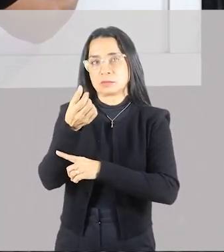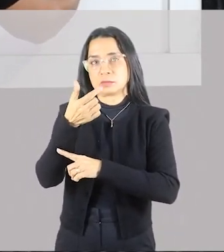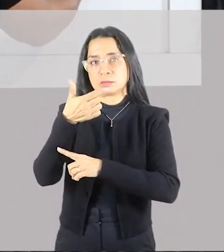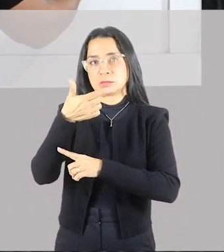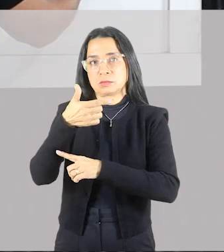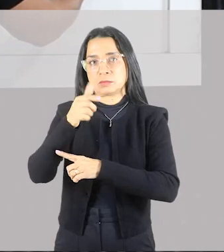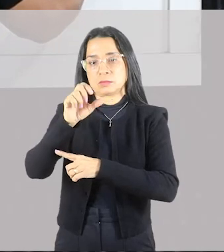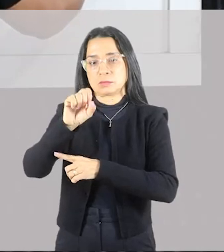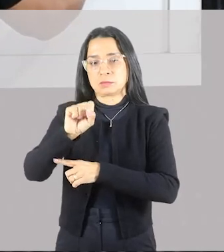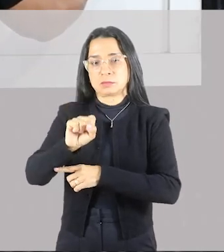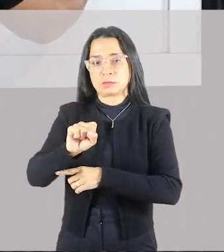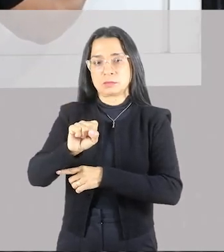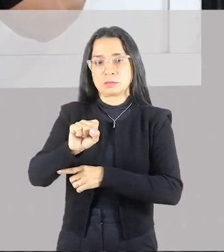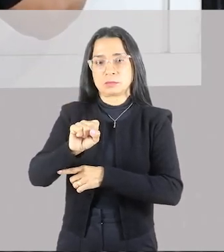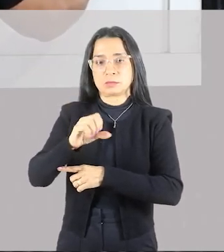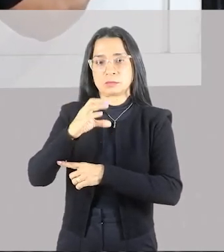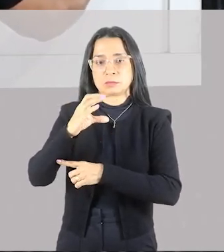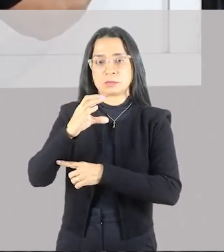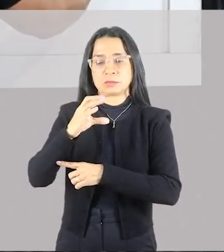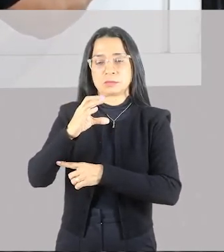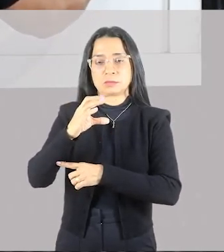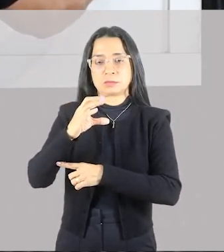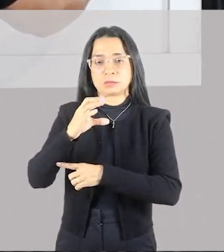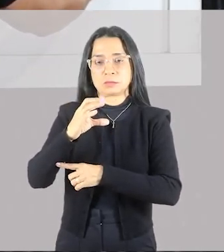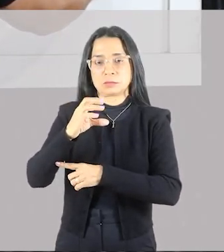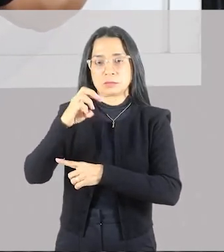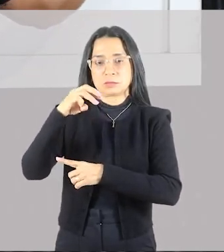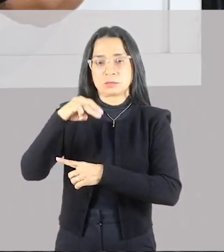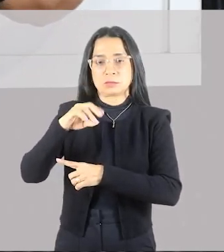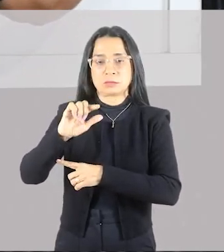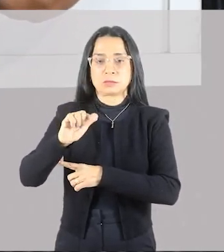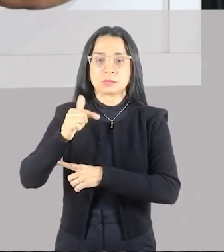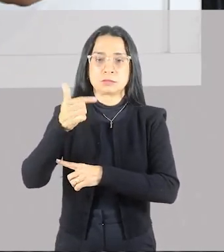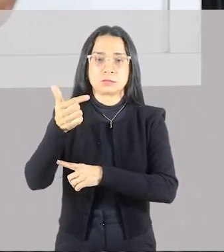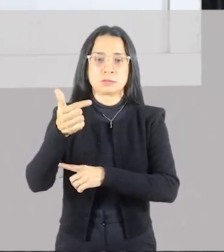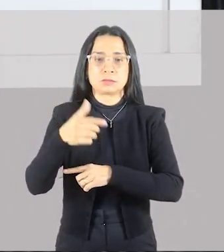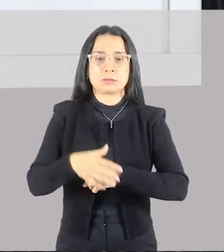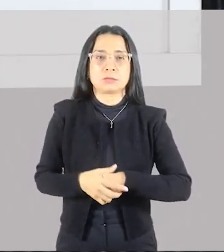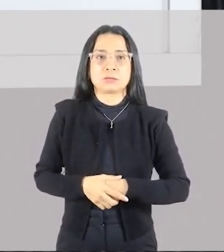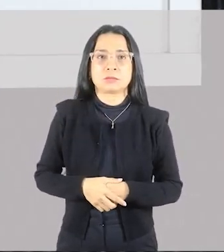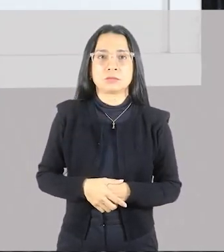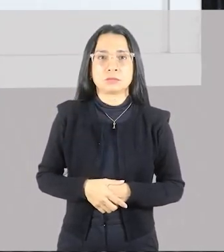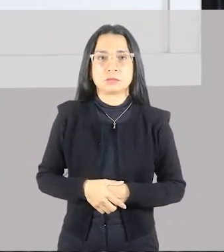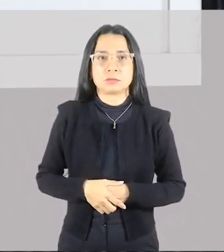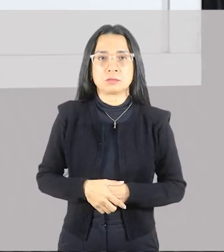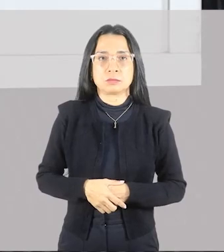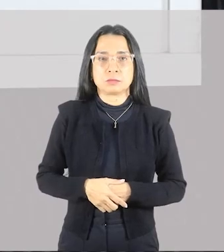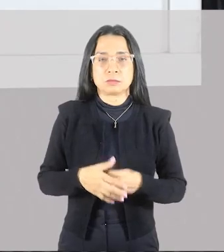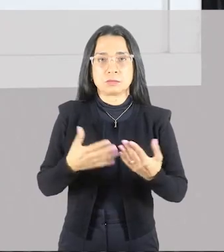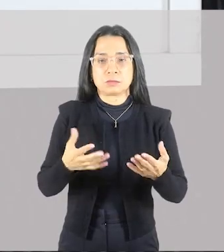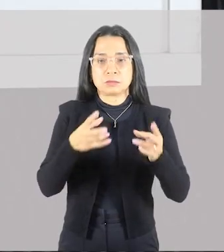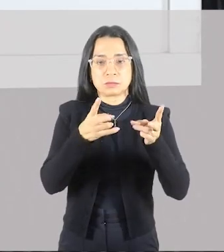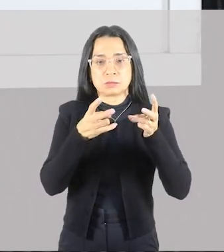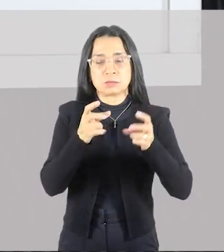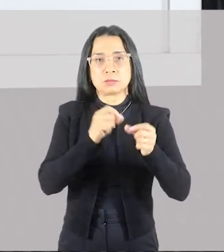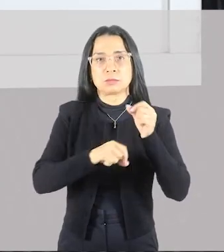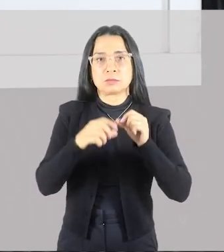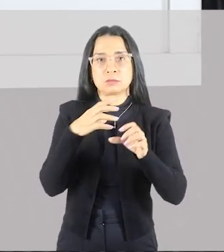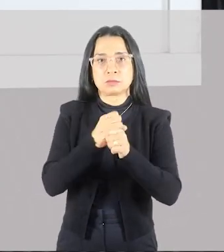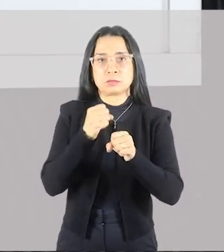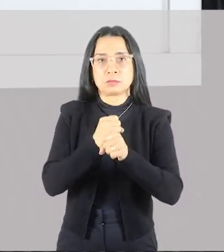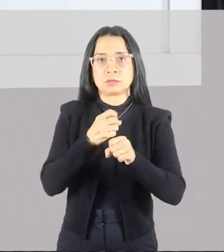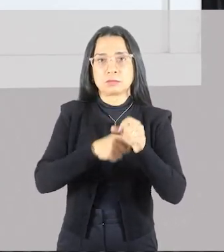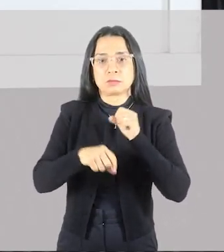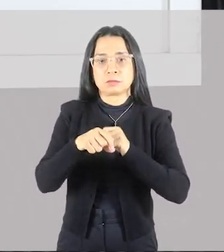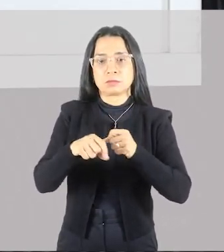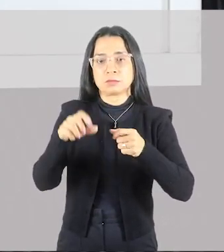628 centímetros quadrados. Pronto, turminha. Então, perceba que nós calculamos a área